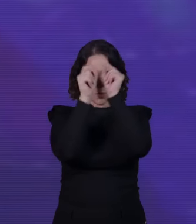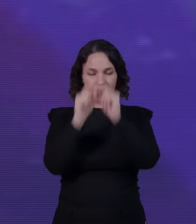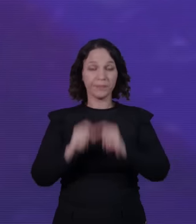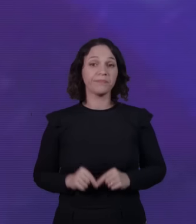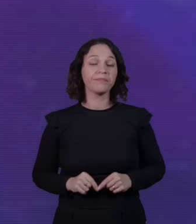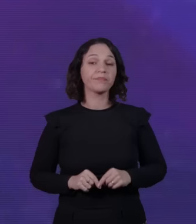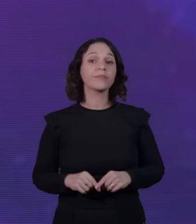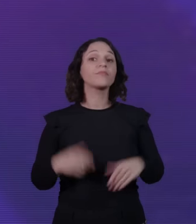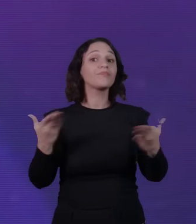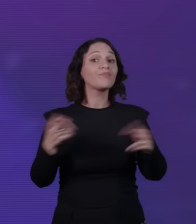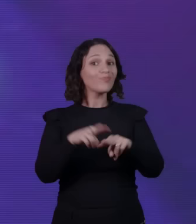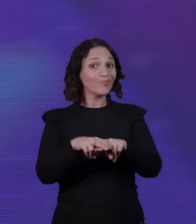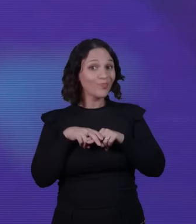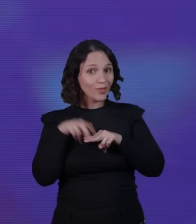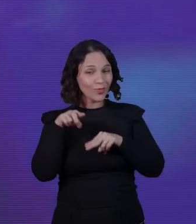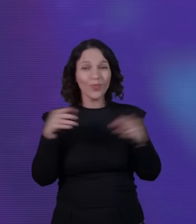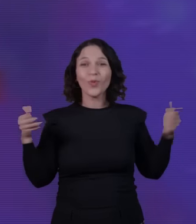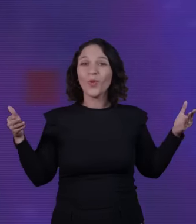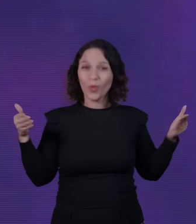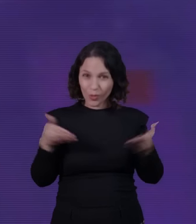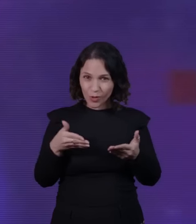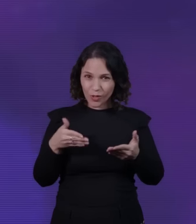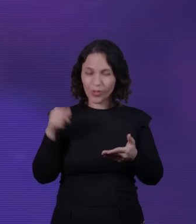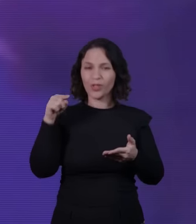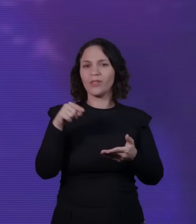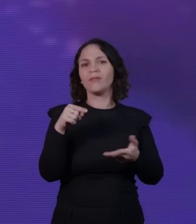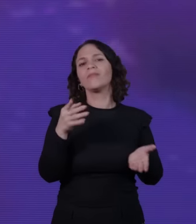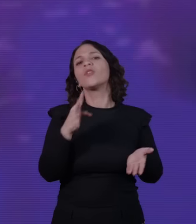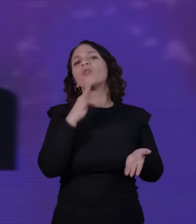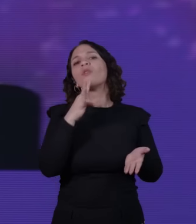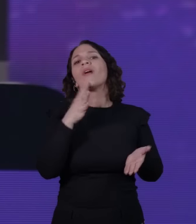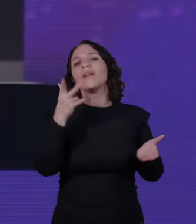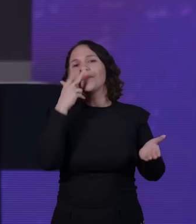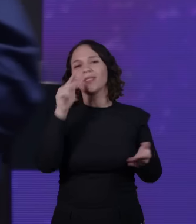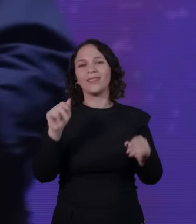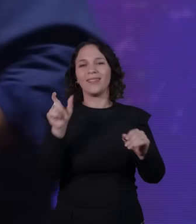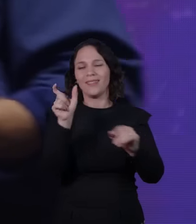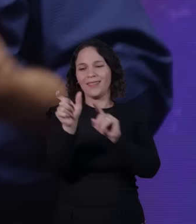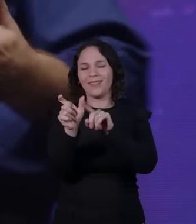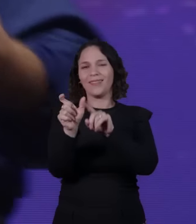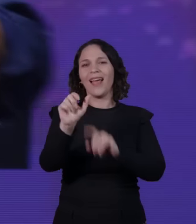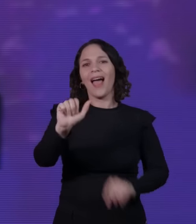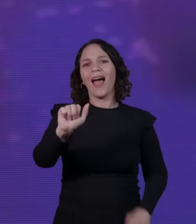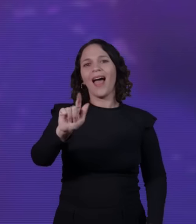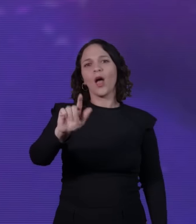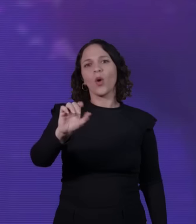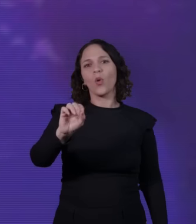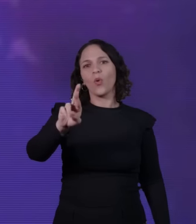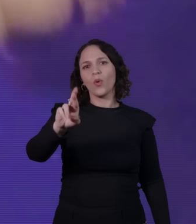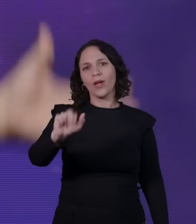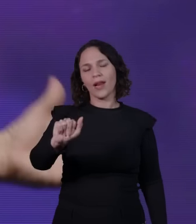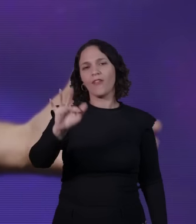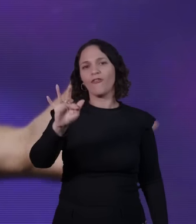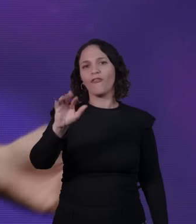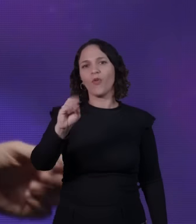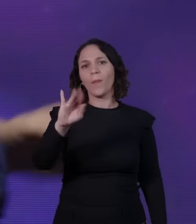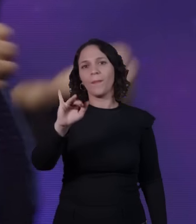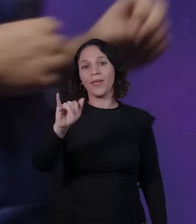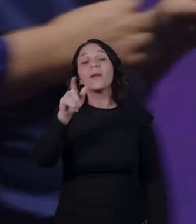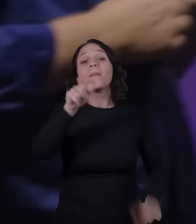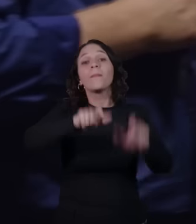gente hoje conhece a chamada agorafobia, pessoas que têm medo de lugares